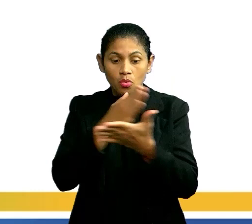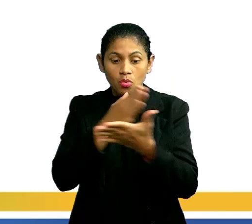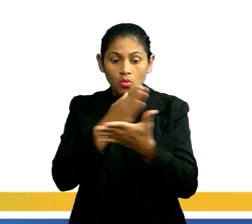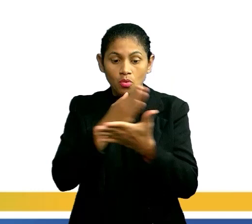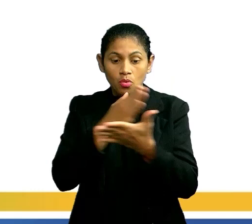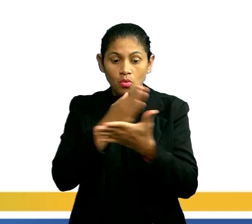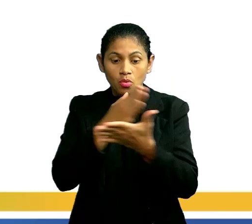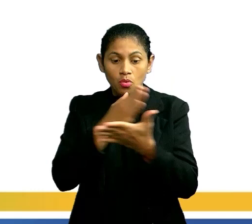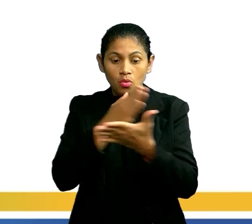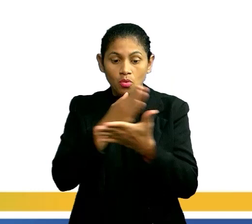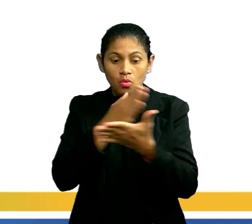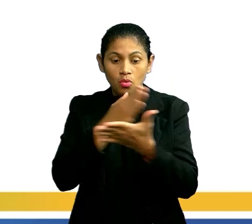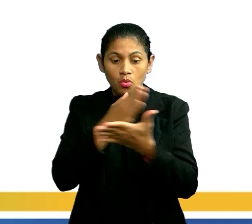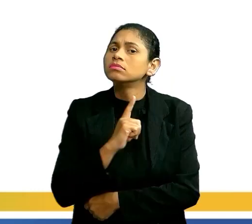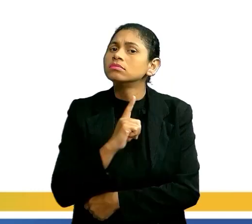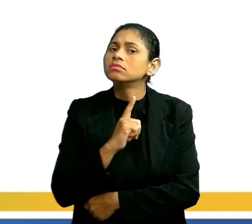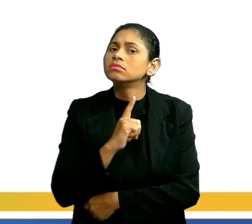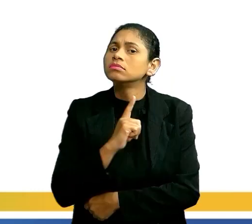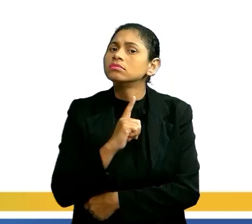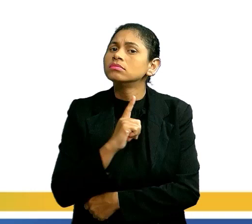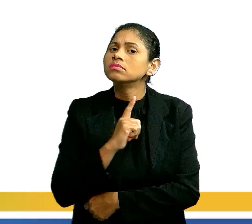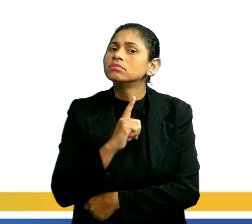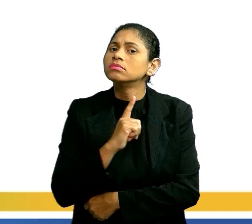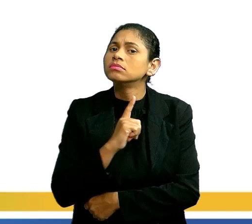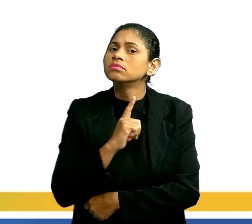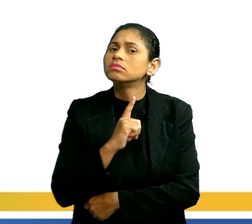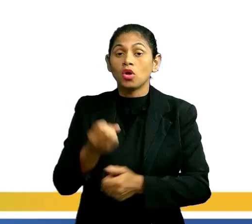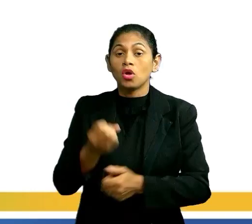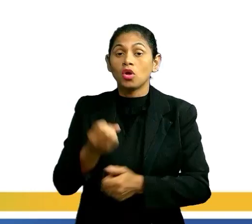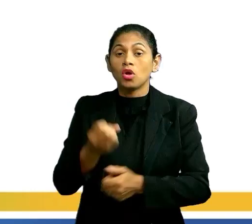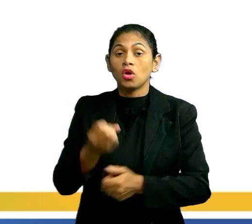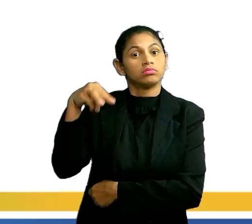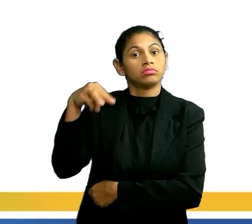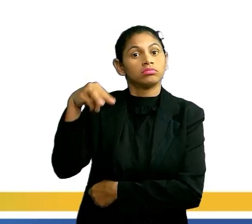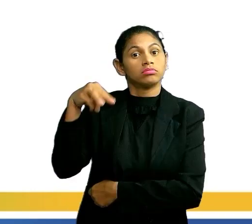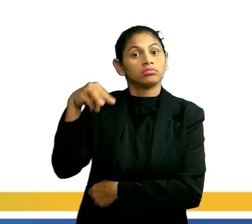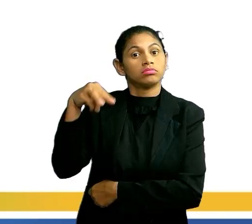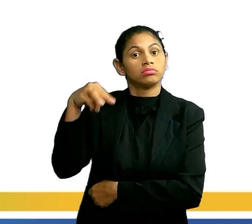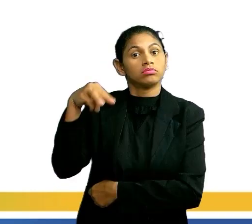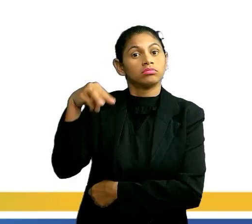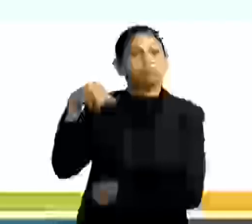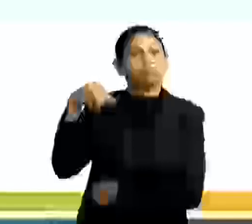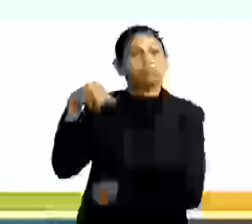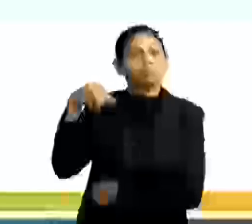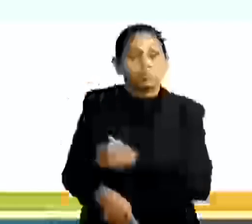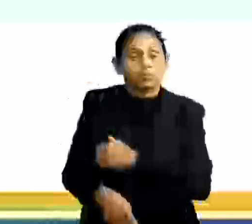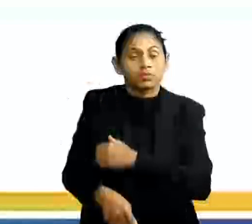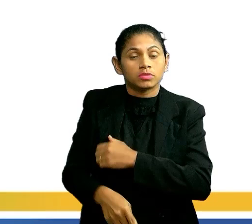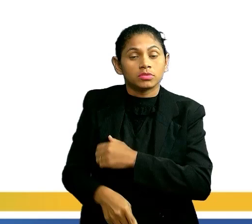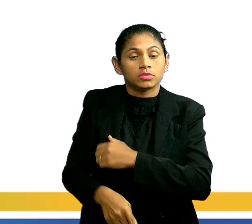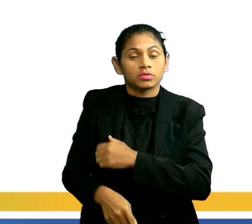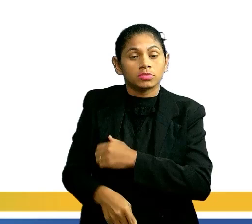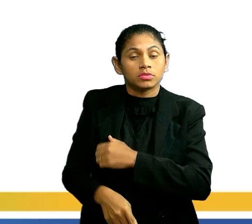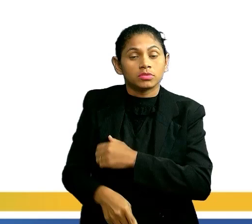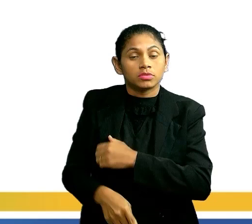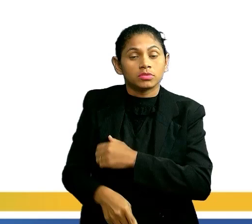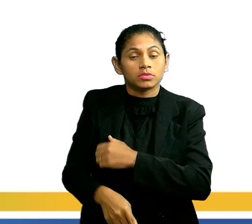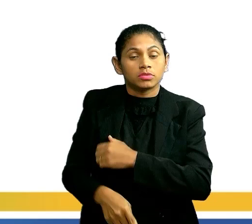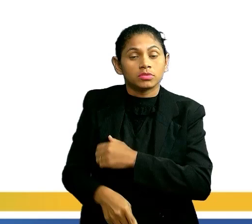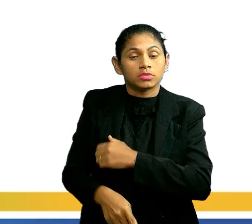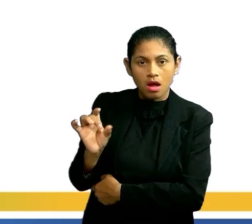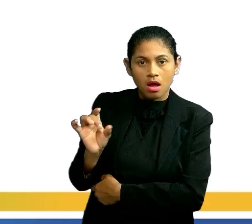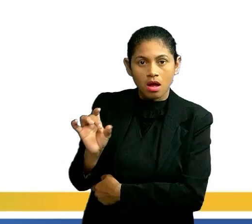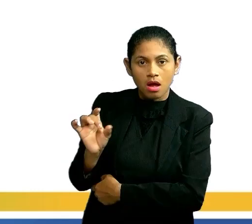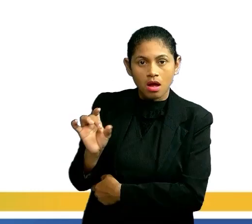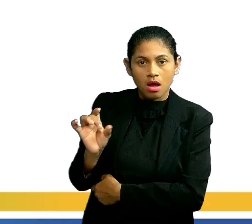O que eu tenho da questão? 2 metros de profundidade é a altura, 5 peixes por metro cúbico, e atualmente